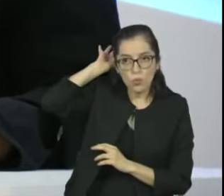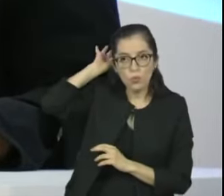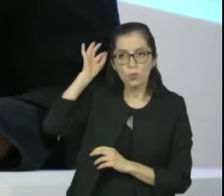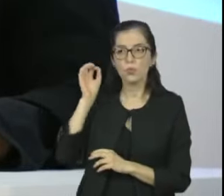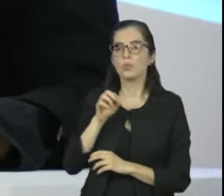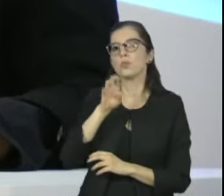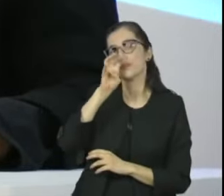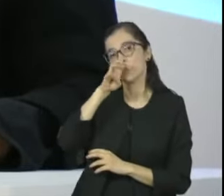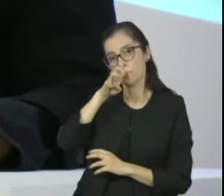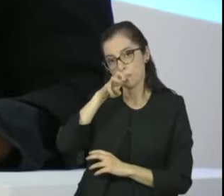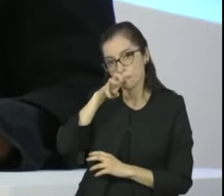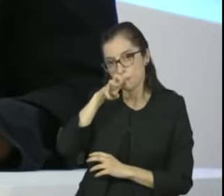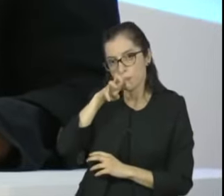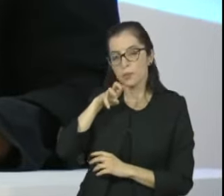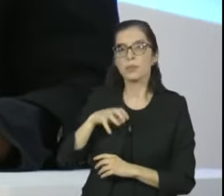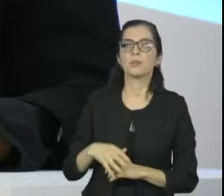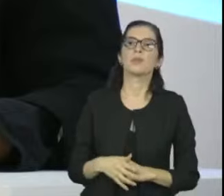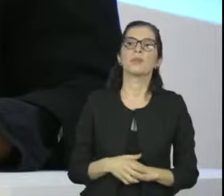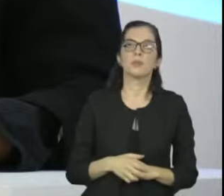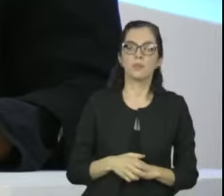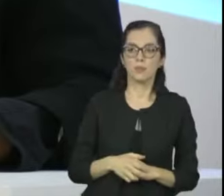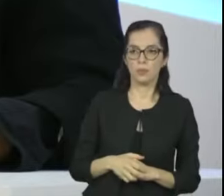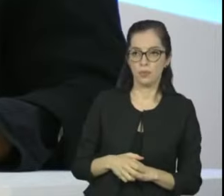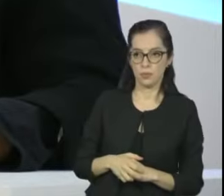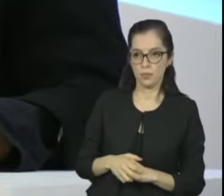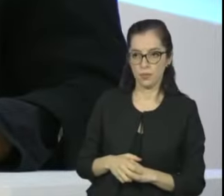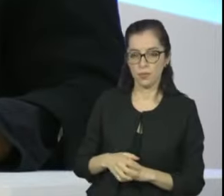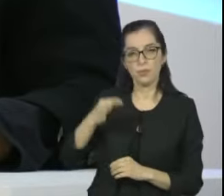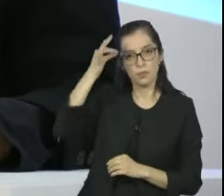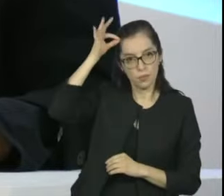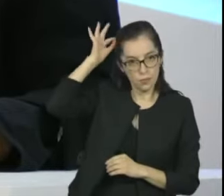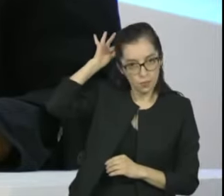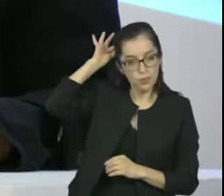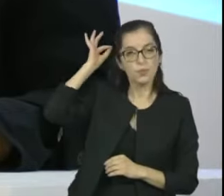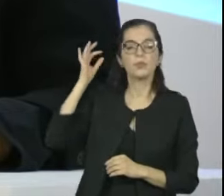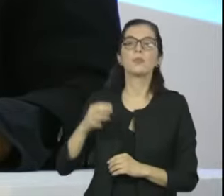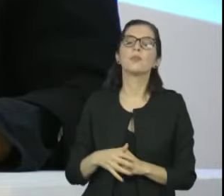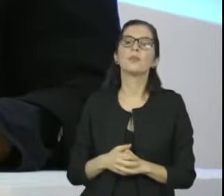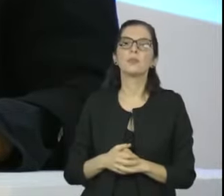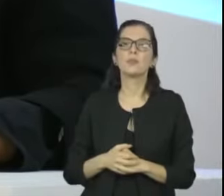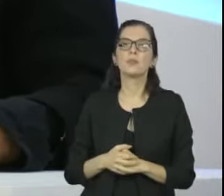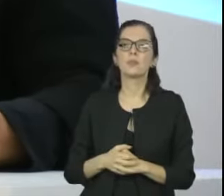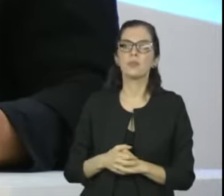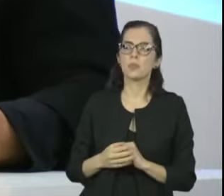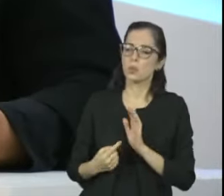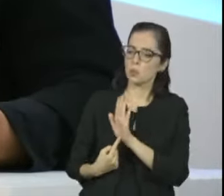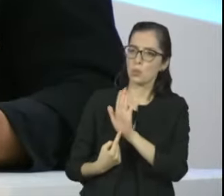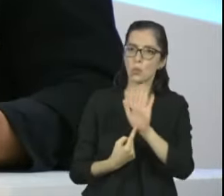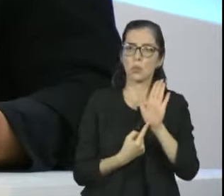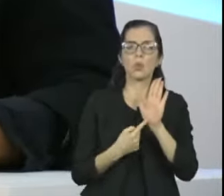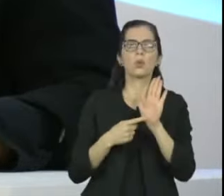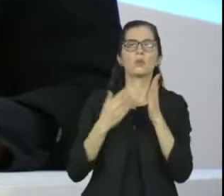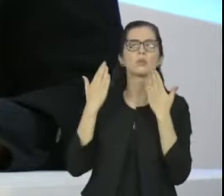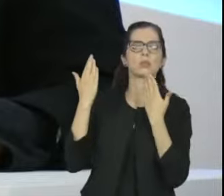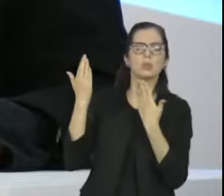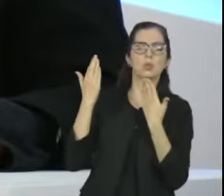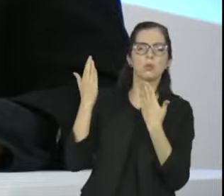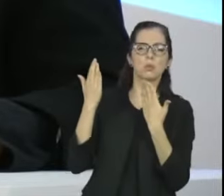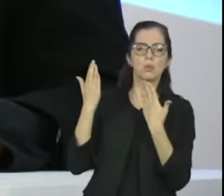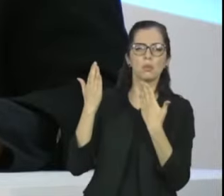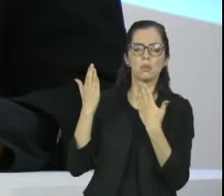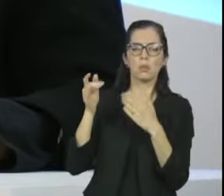e tal e uma uma questão era a suspeita em relação a própria razão